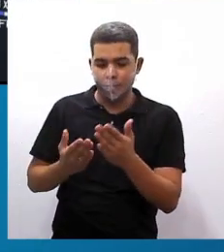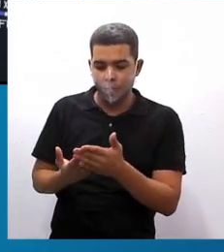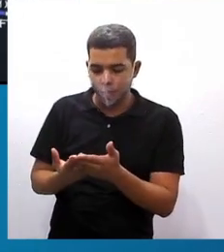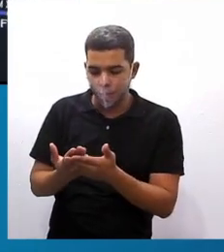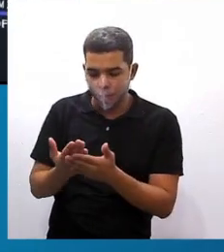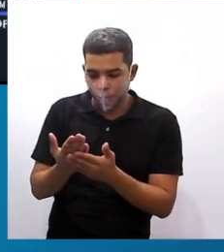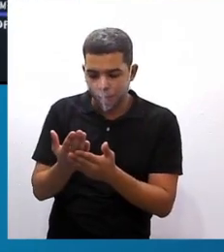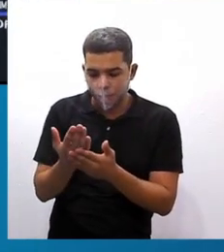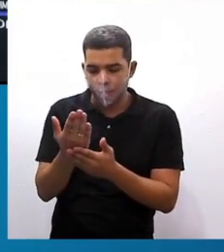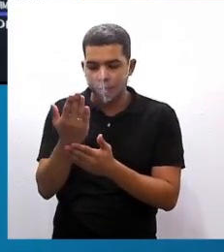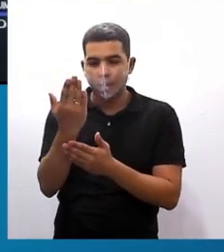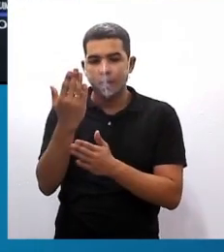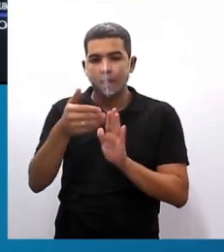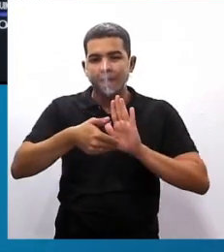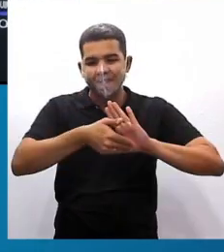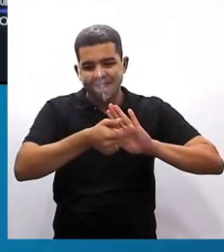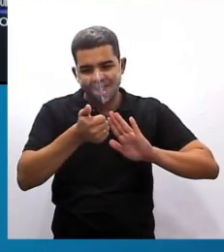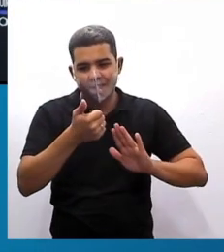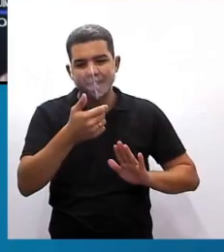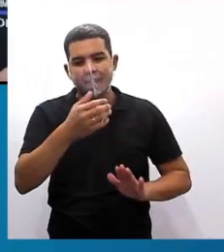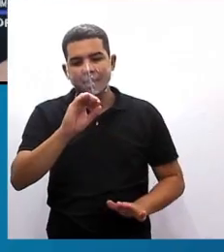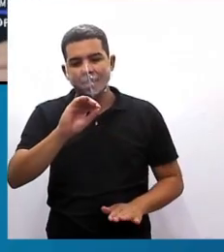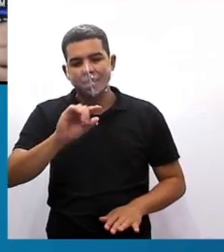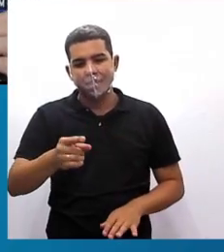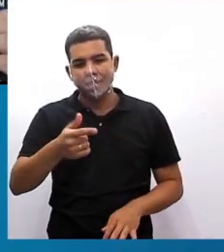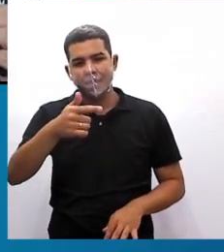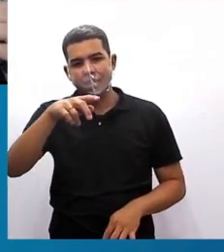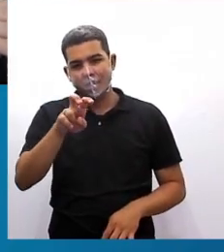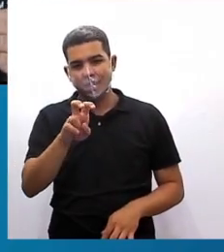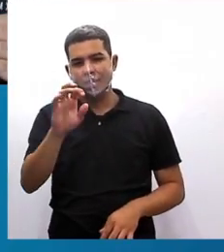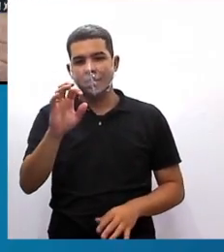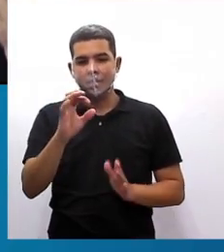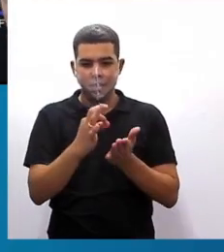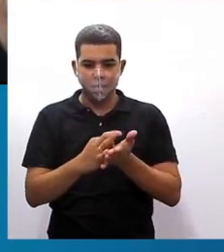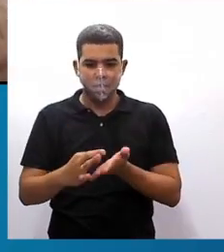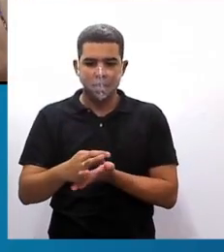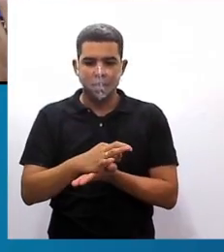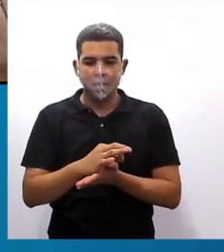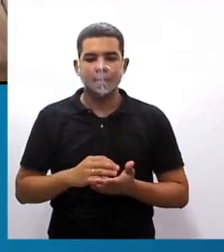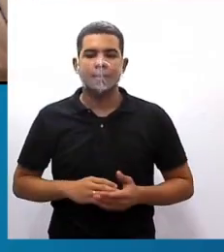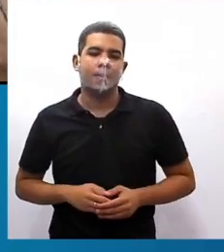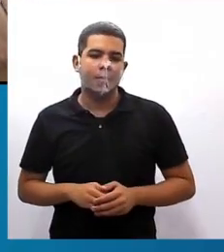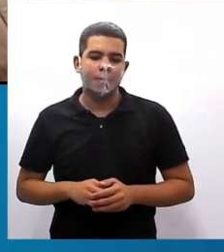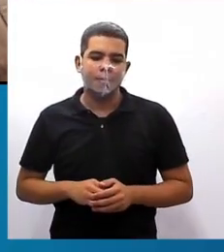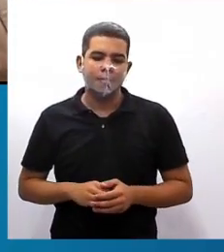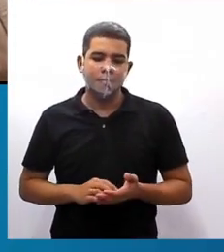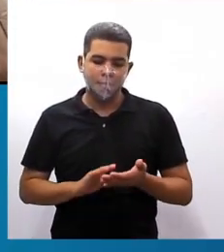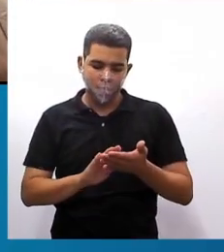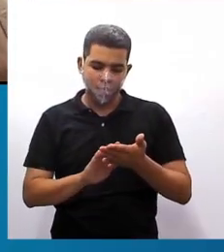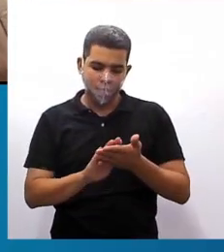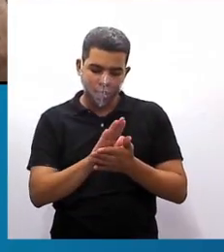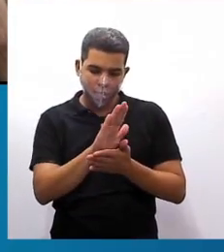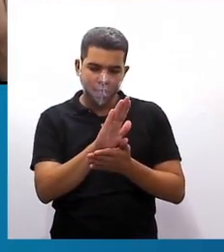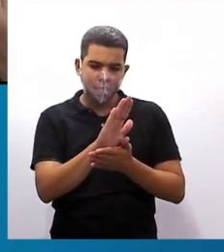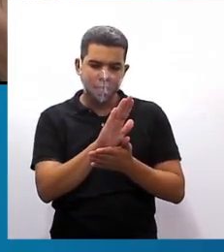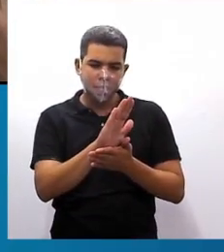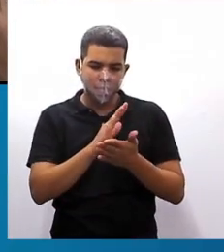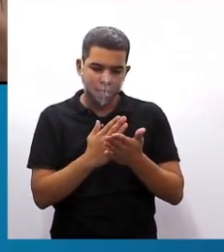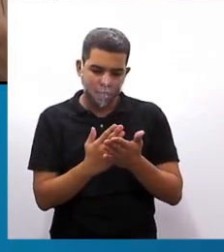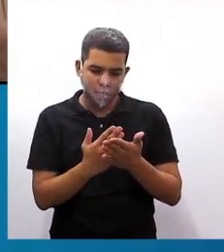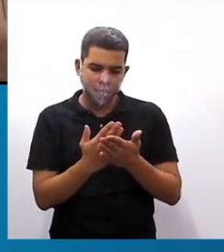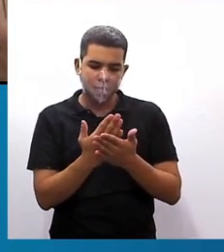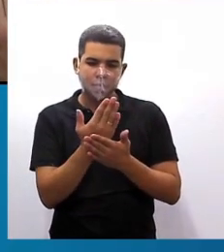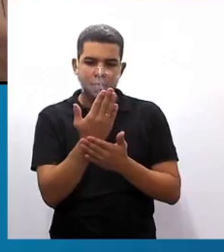de sua conta em 25 centavos. Então, ele tem cada folha, um lado da folha, reduz em 25. O outro